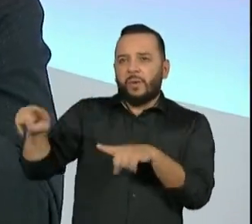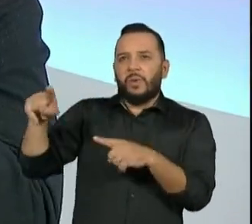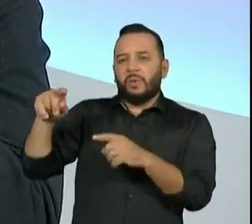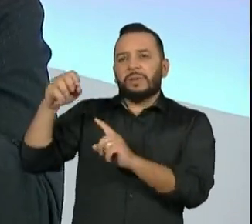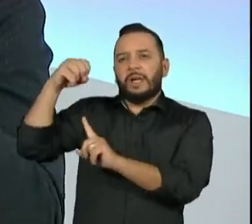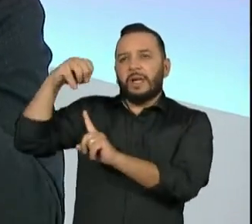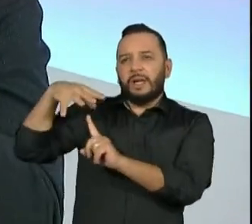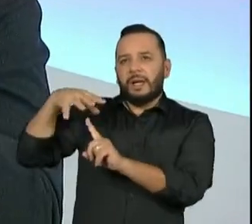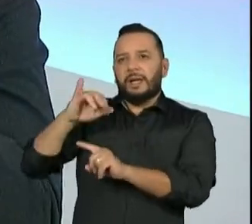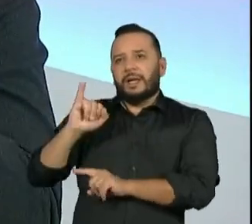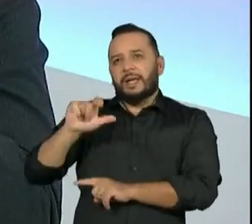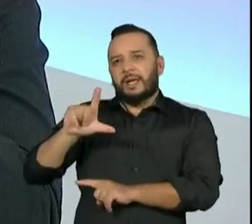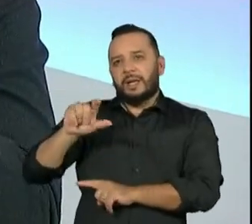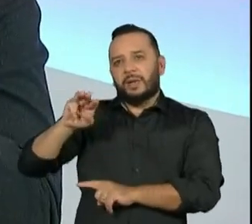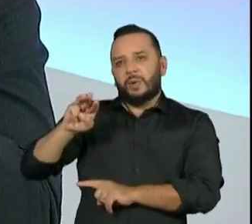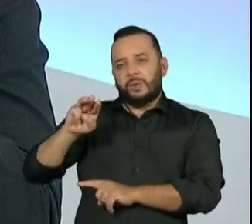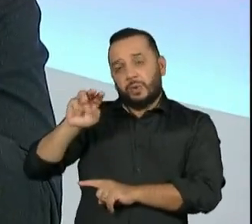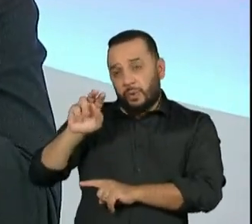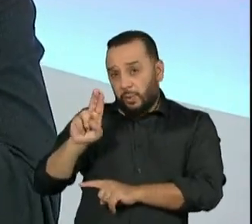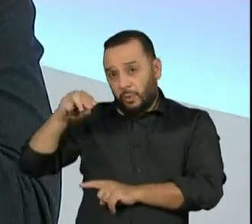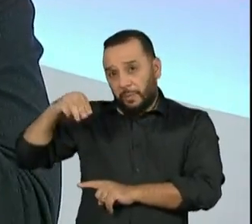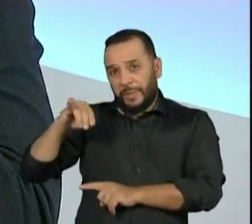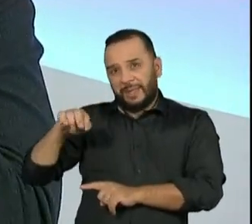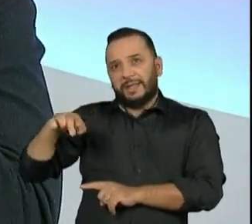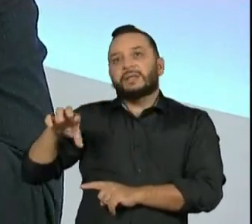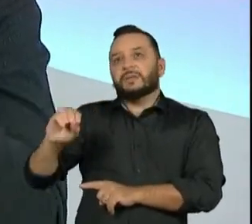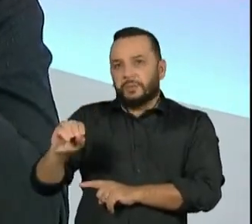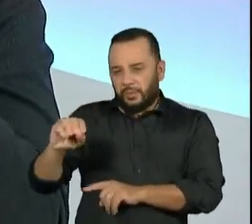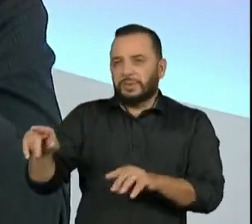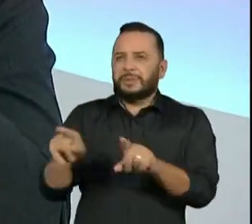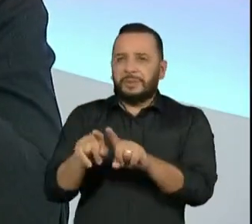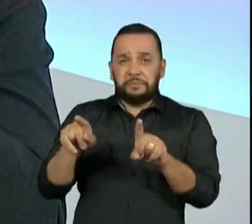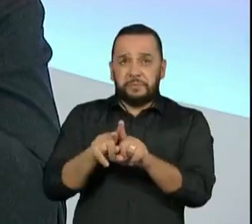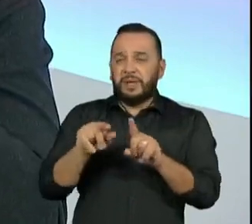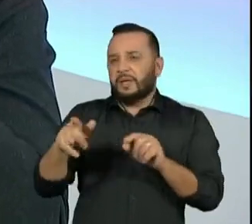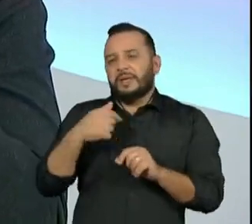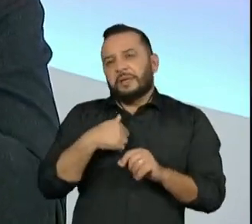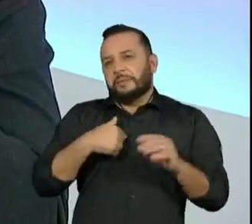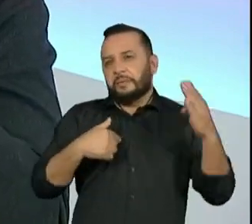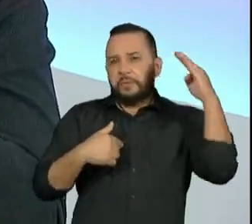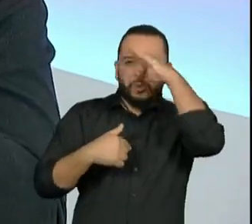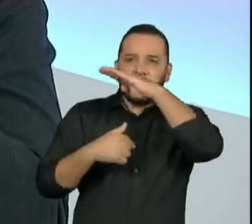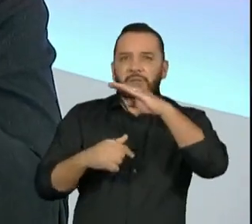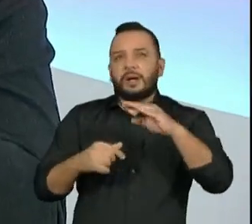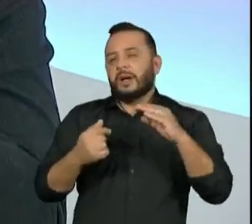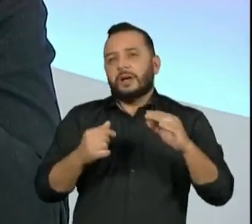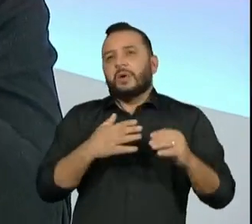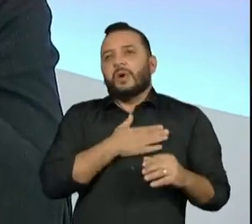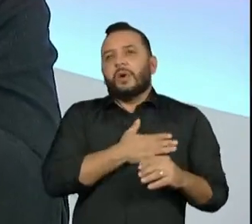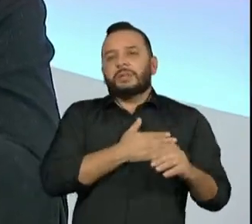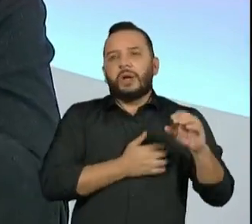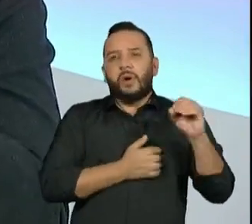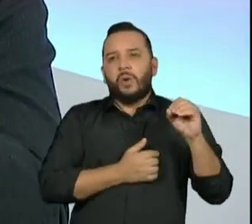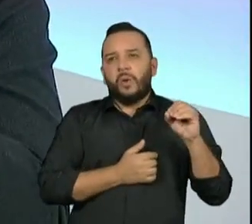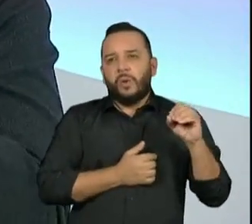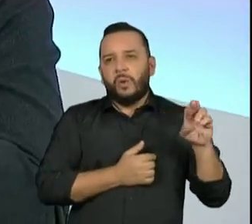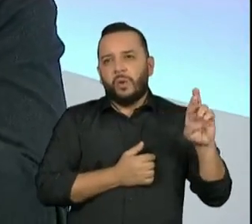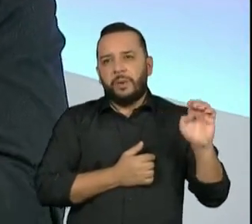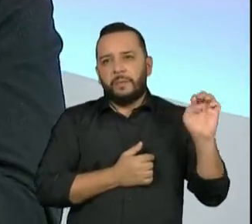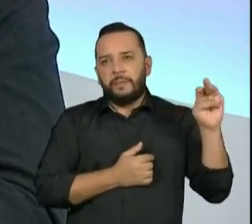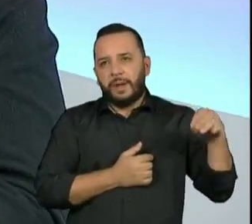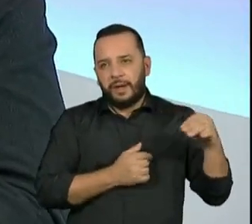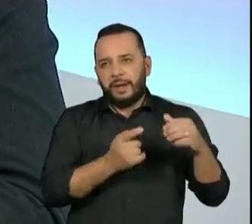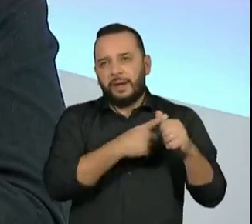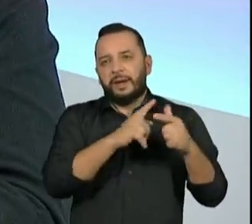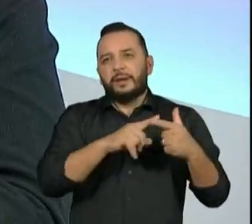das referências tradicionais do conservadorismo brasileiro e ele se projeta muito mais no Orbán, no Putin, no